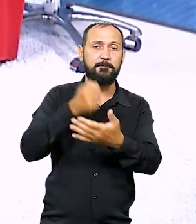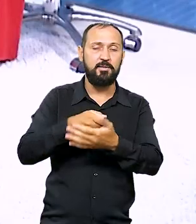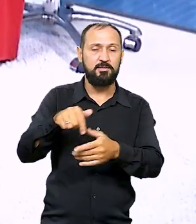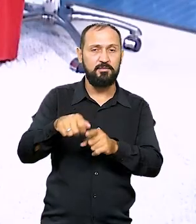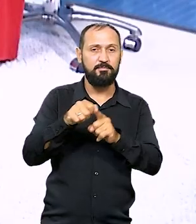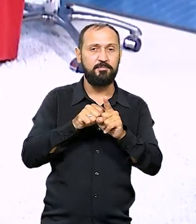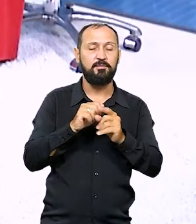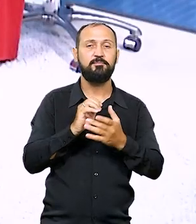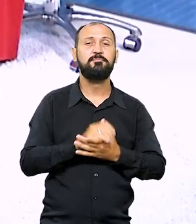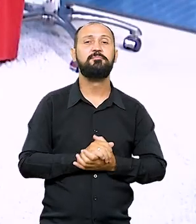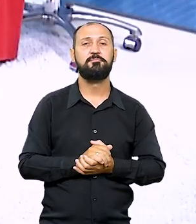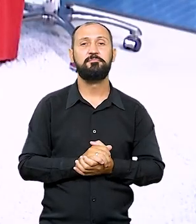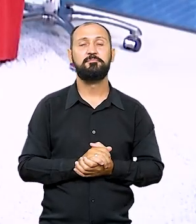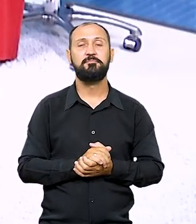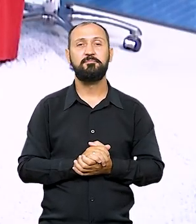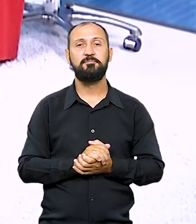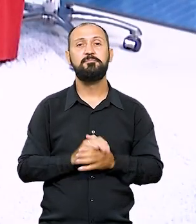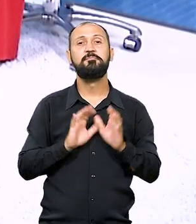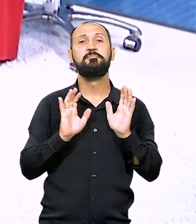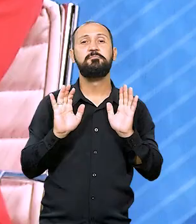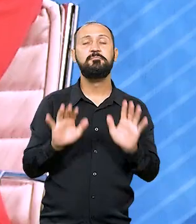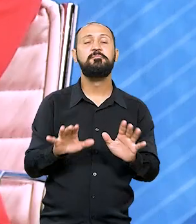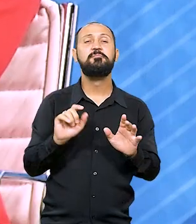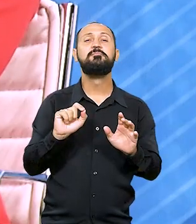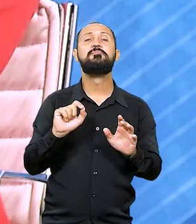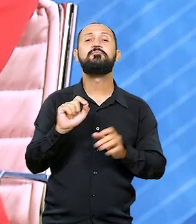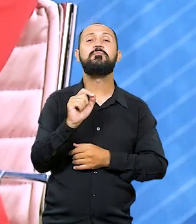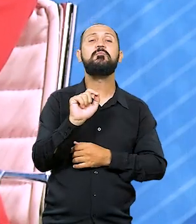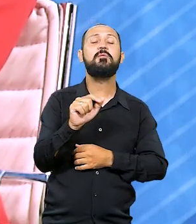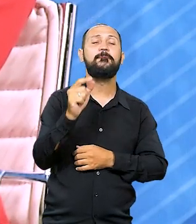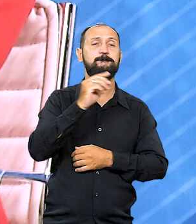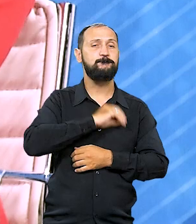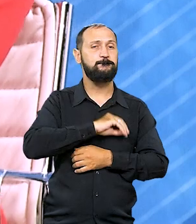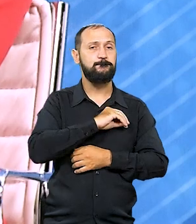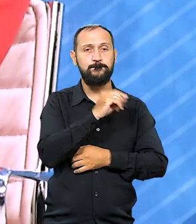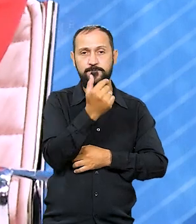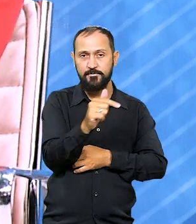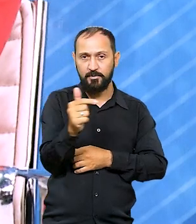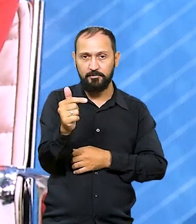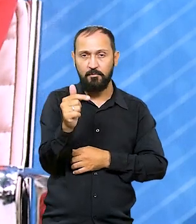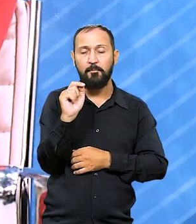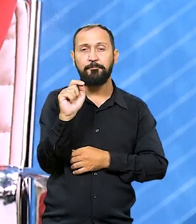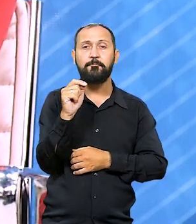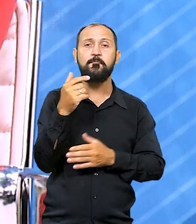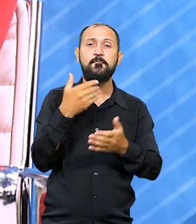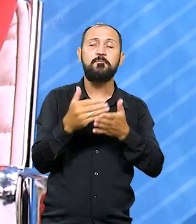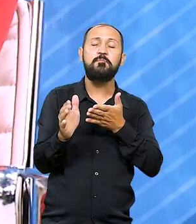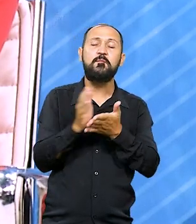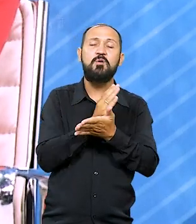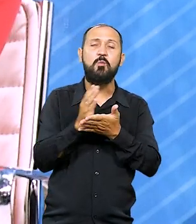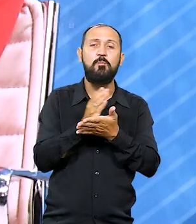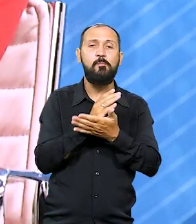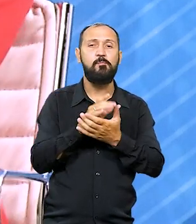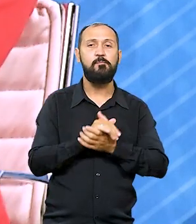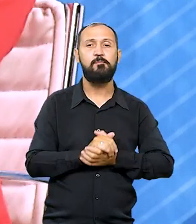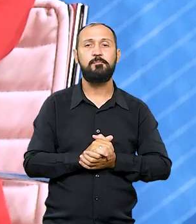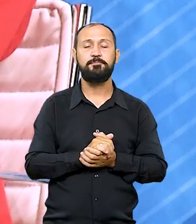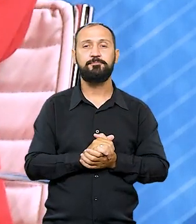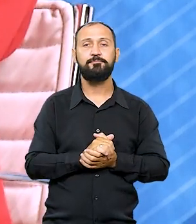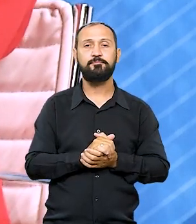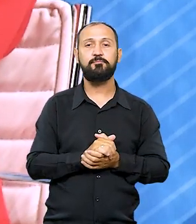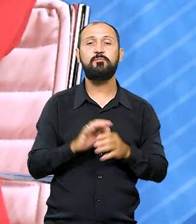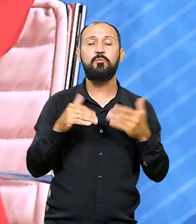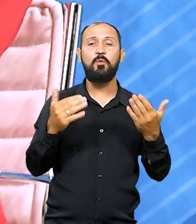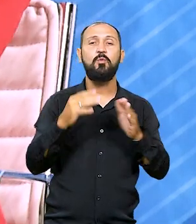receber o pagamento agora nesse mês. E doutora, quem não recebeu esse pagamento por algum motivo,